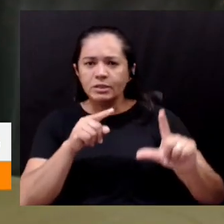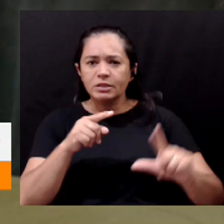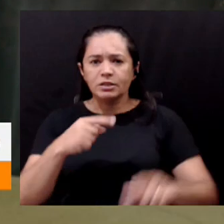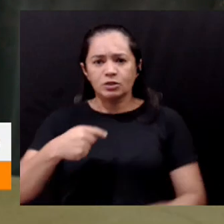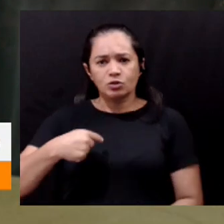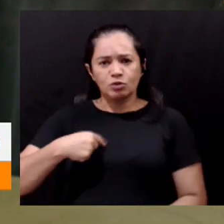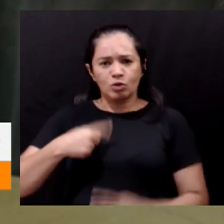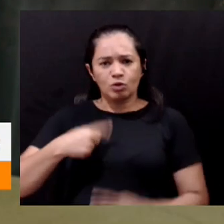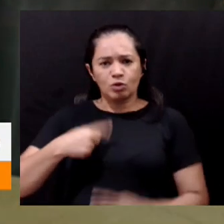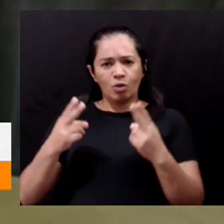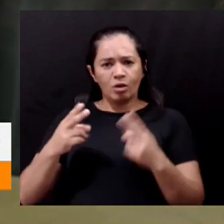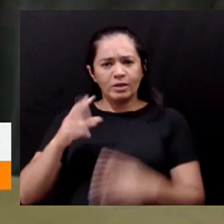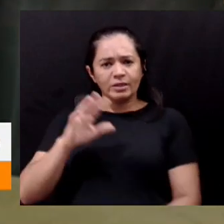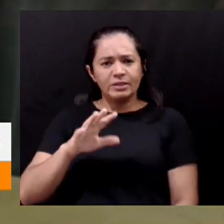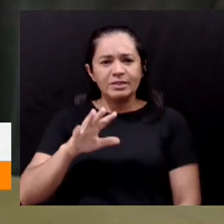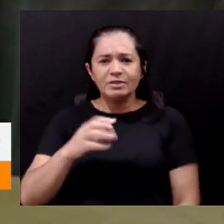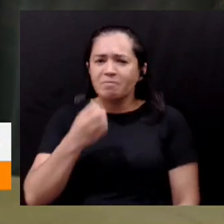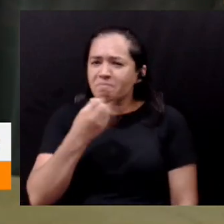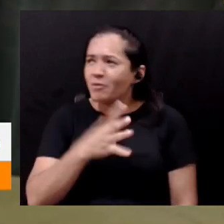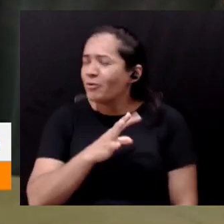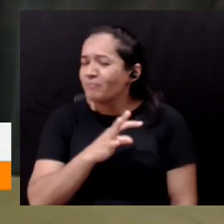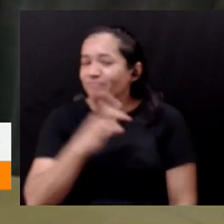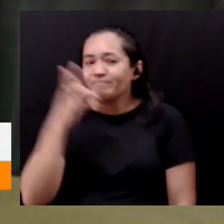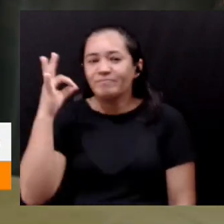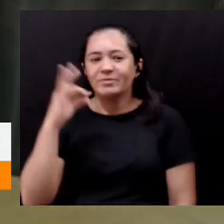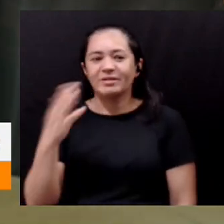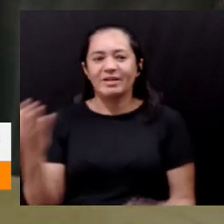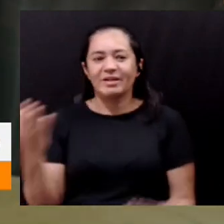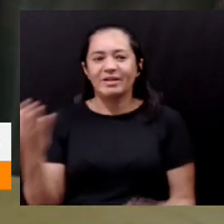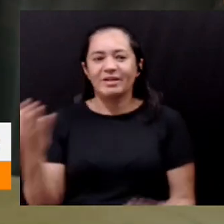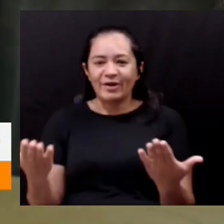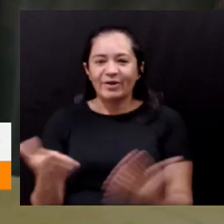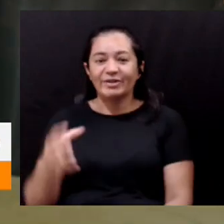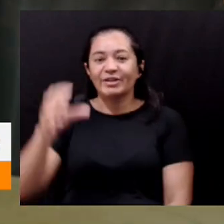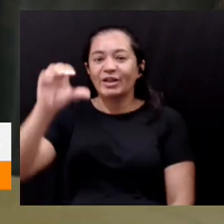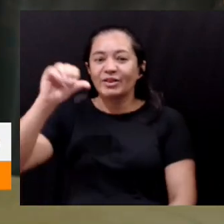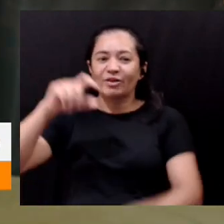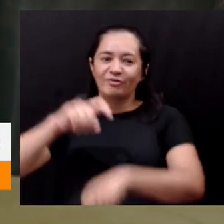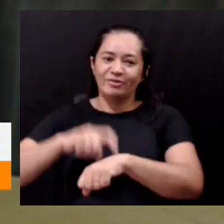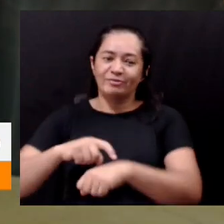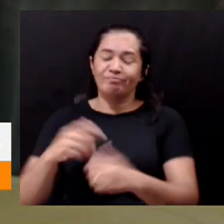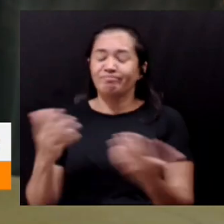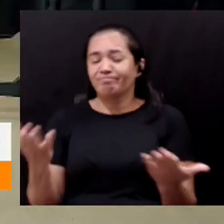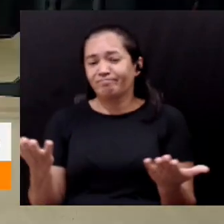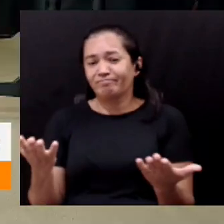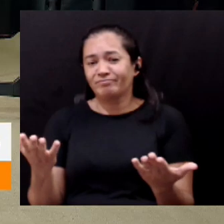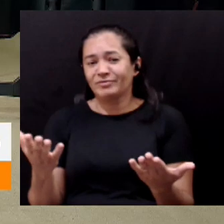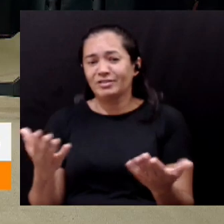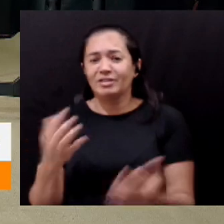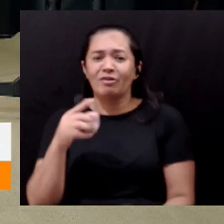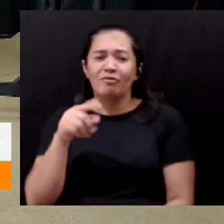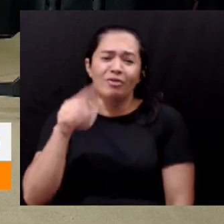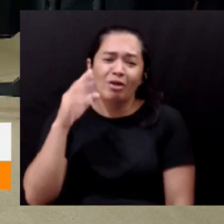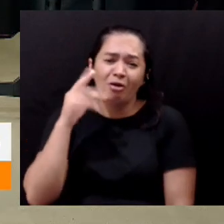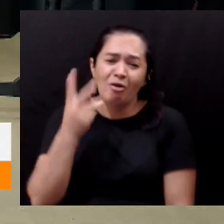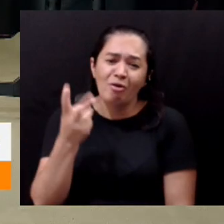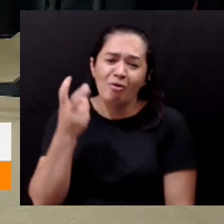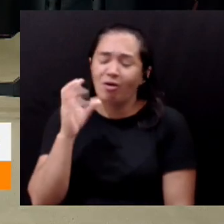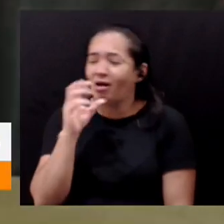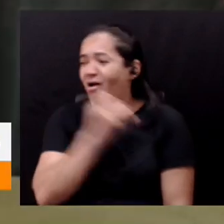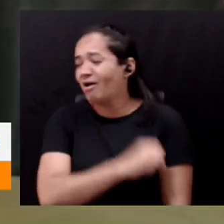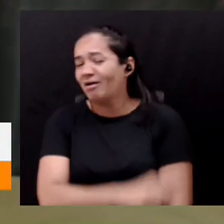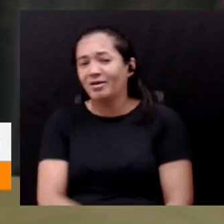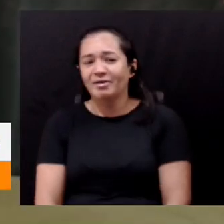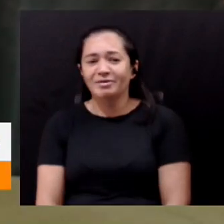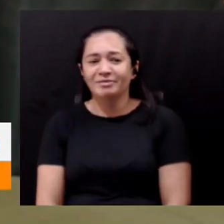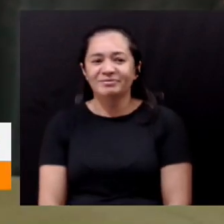bom demais. Agora 9 horas e 1 minutinho, e olha, você viu como passou É rápido? verdade. E claro que a